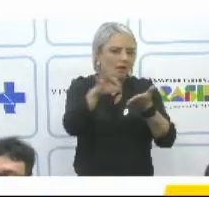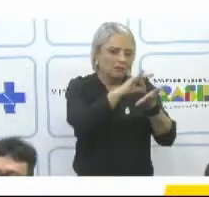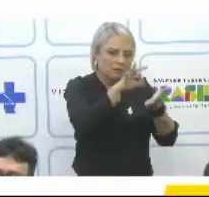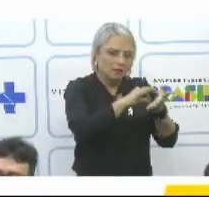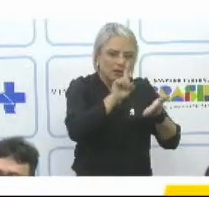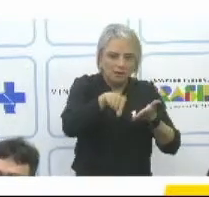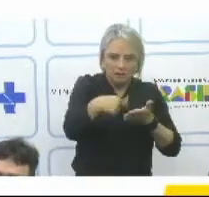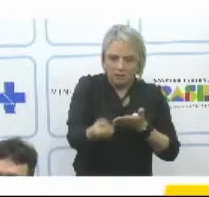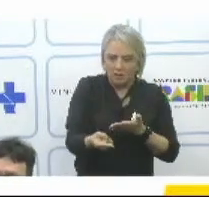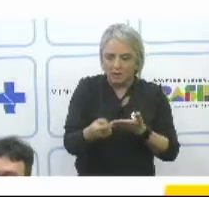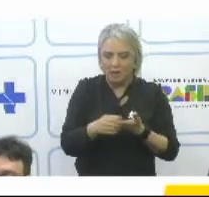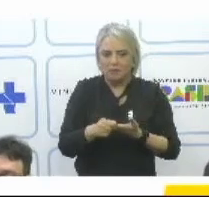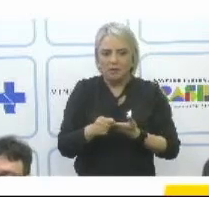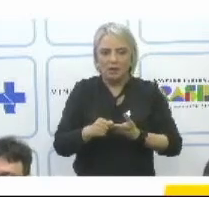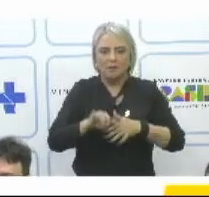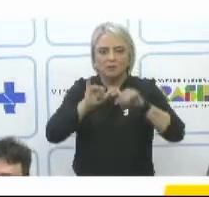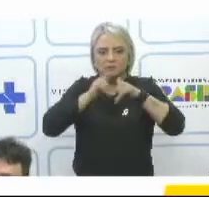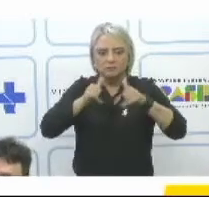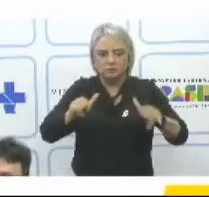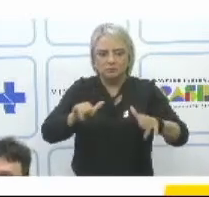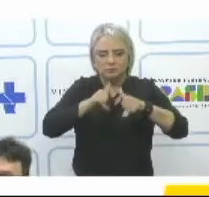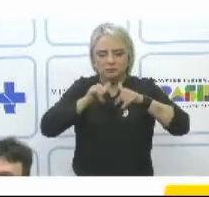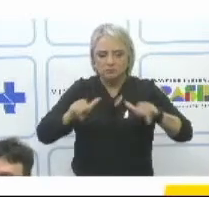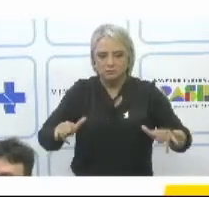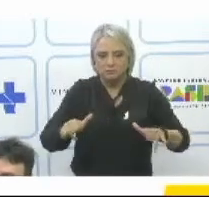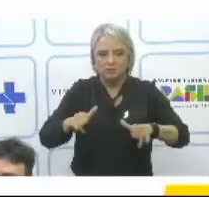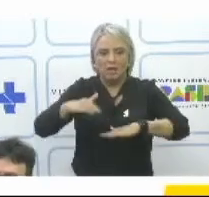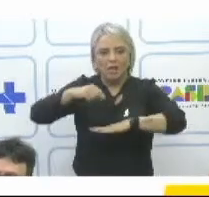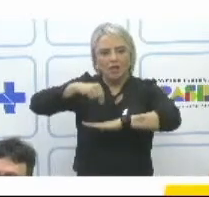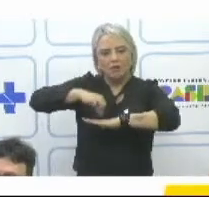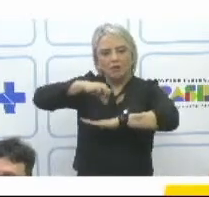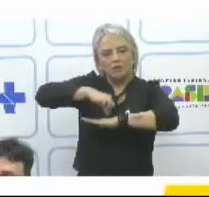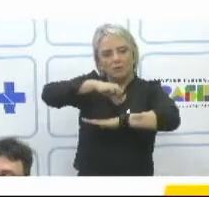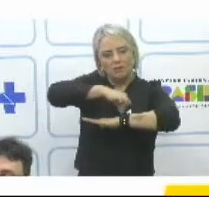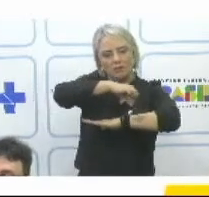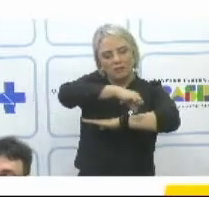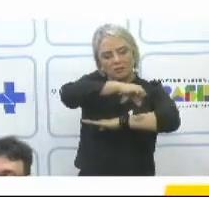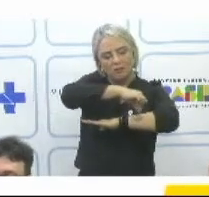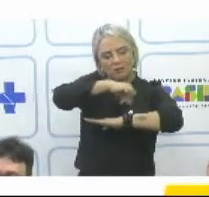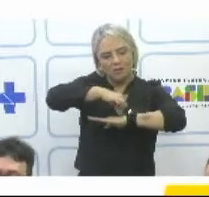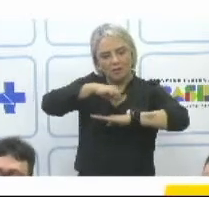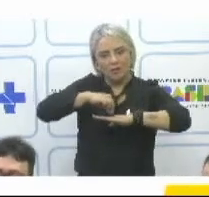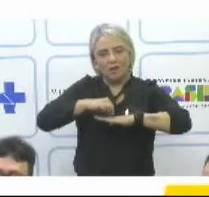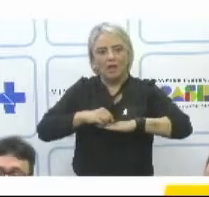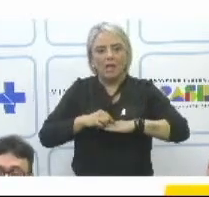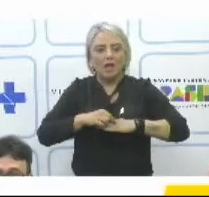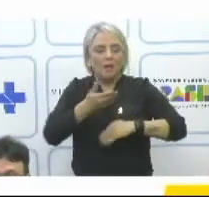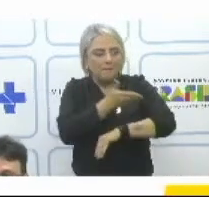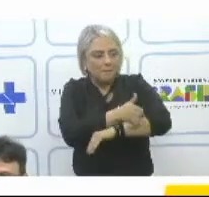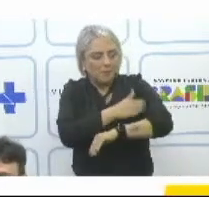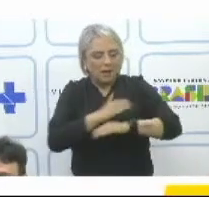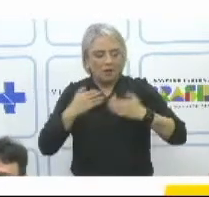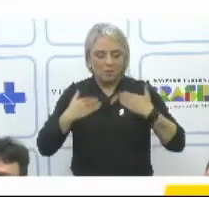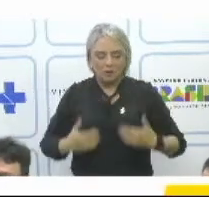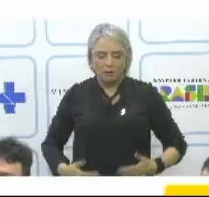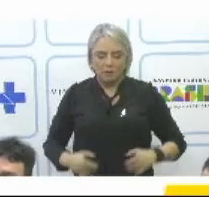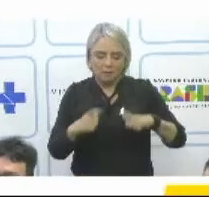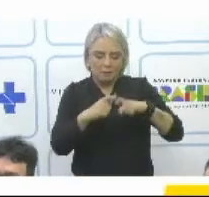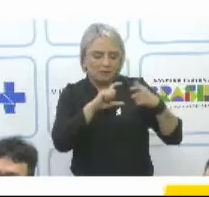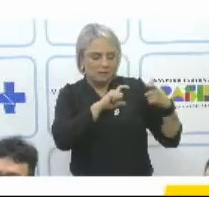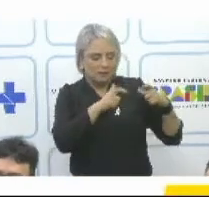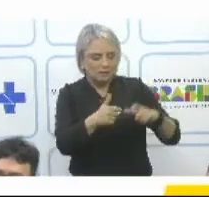né, depois sessão de eletroestimulação, sessão de acupuntura com inserção de agulha, práticas corporais da medicina tradicional